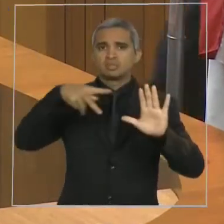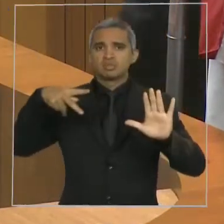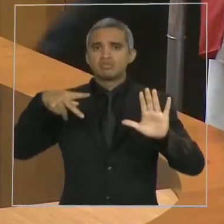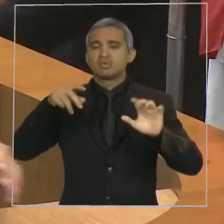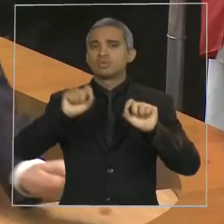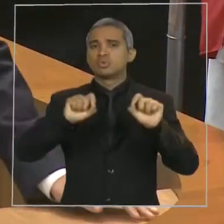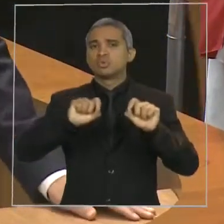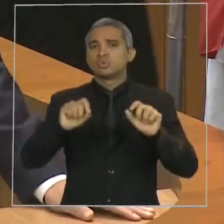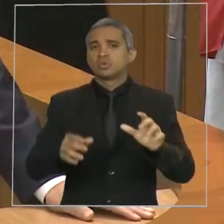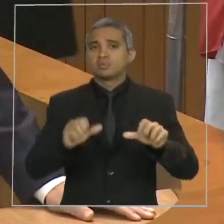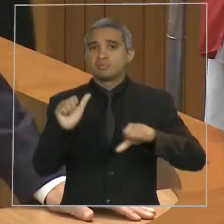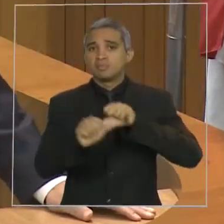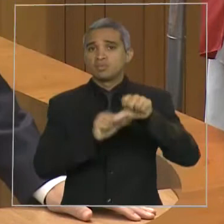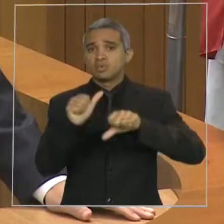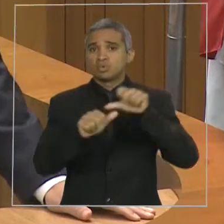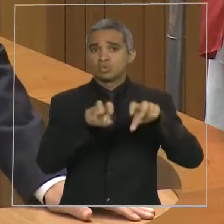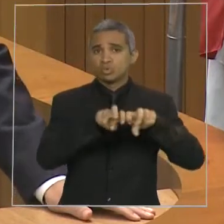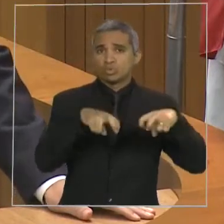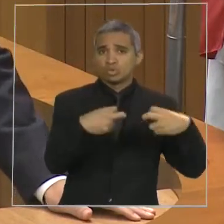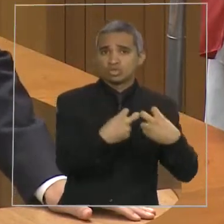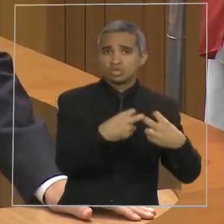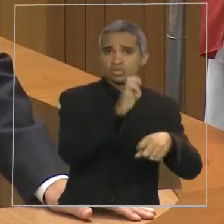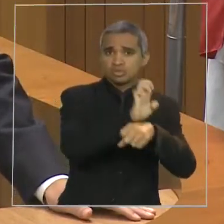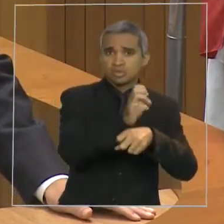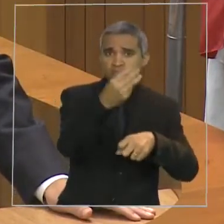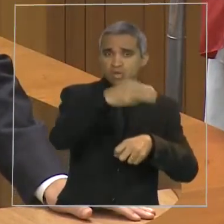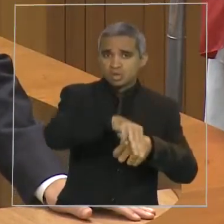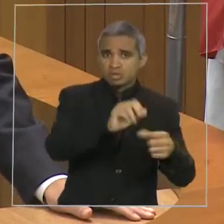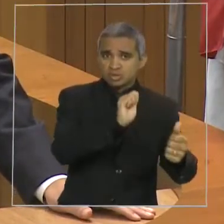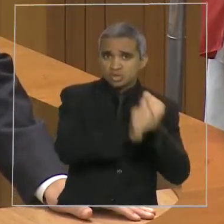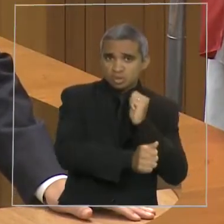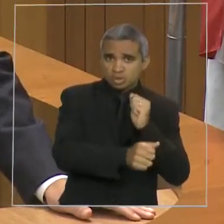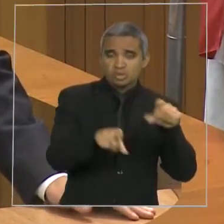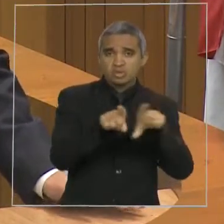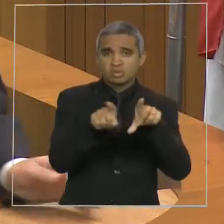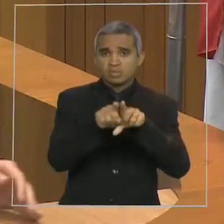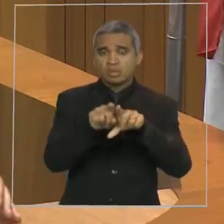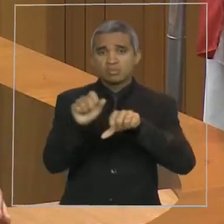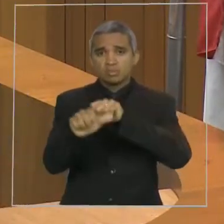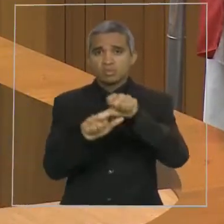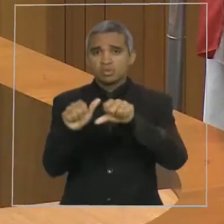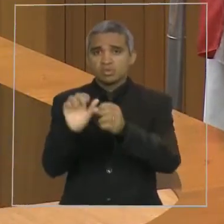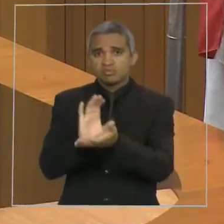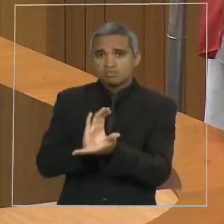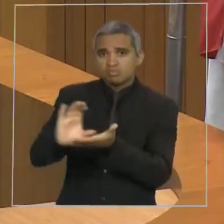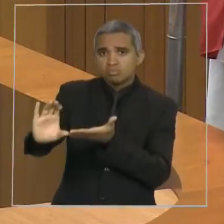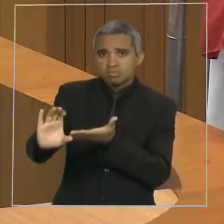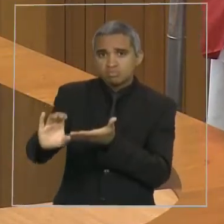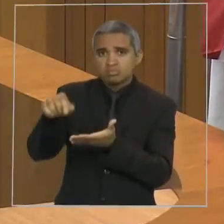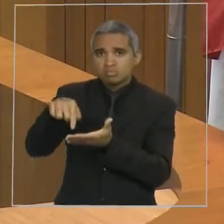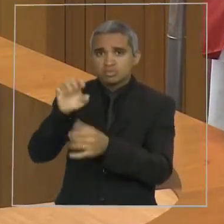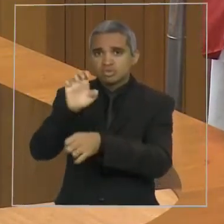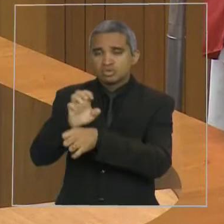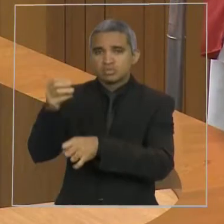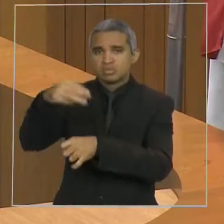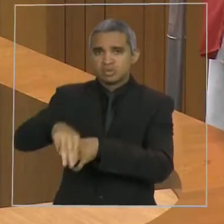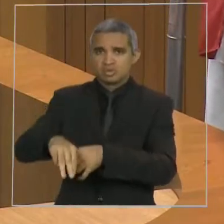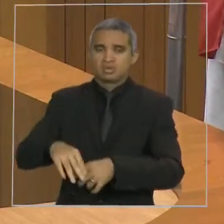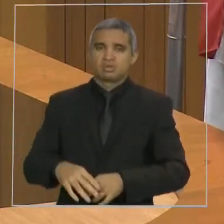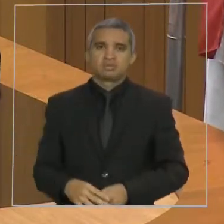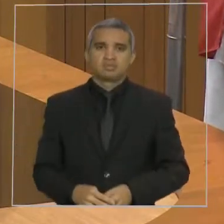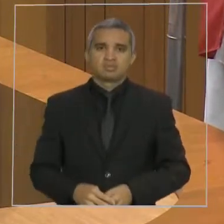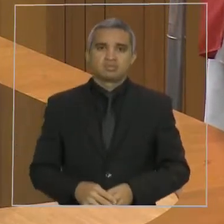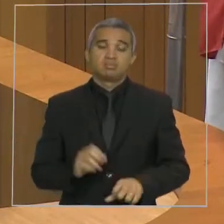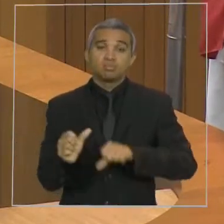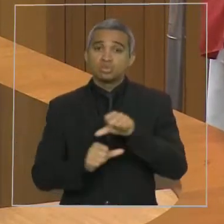o Conselho Estadual de Esportes e o Fundo Estadual de Esportes, mas altera para o mal,